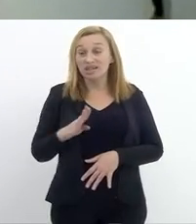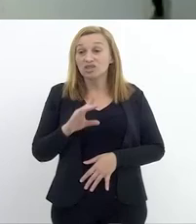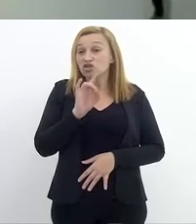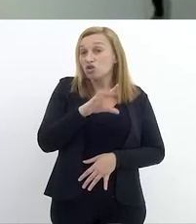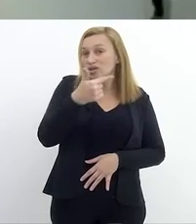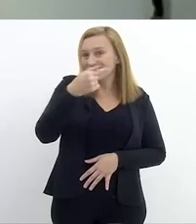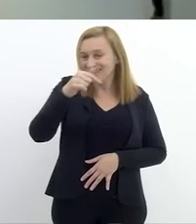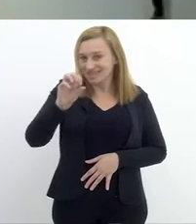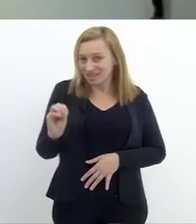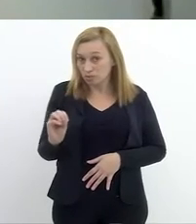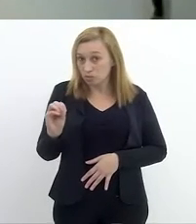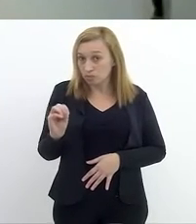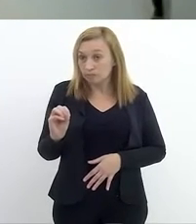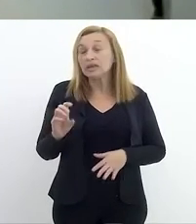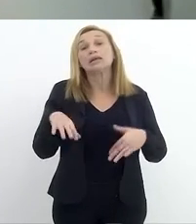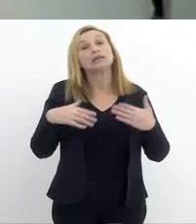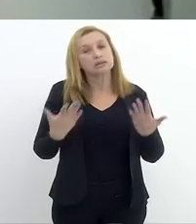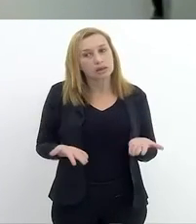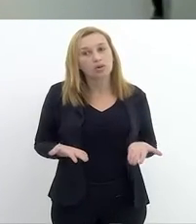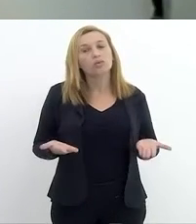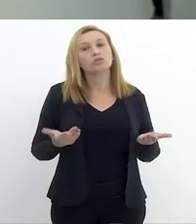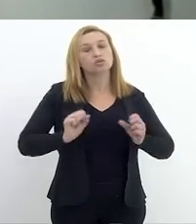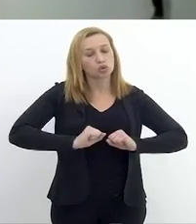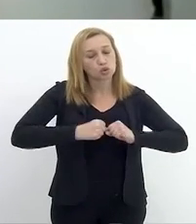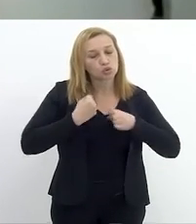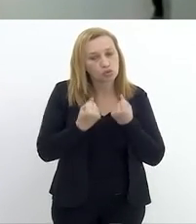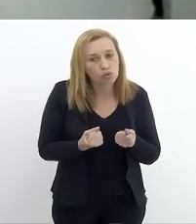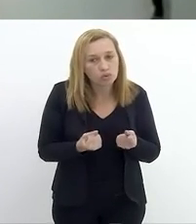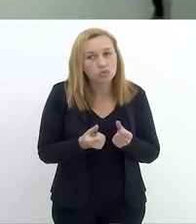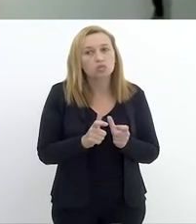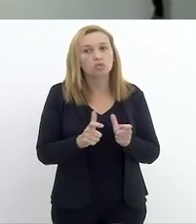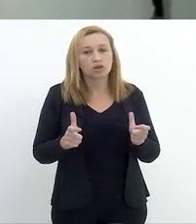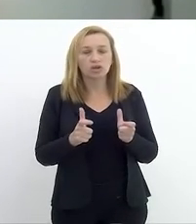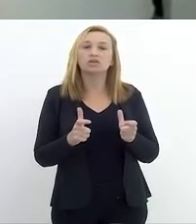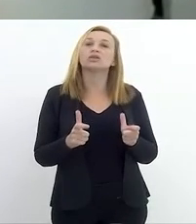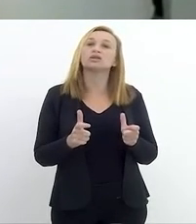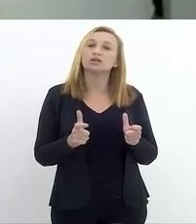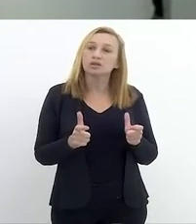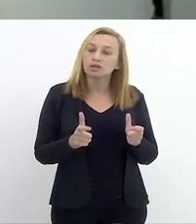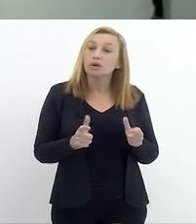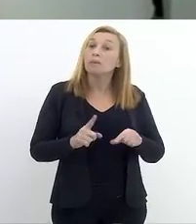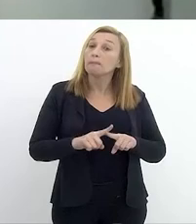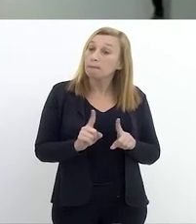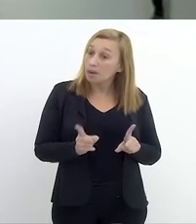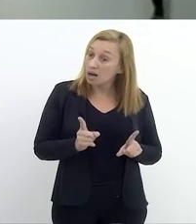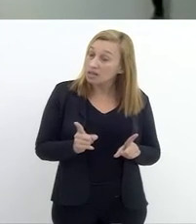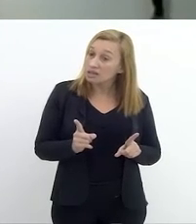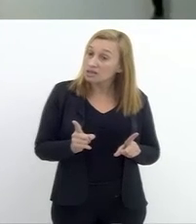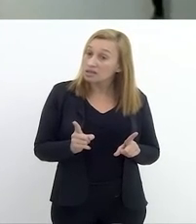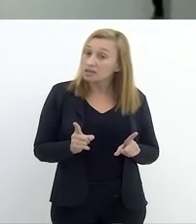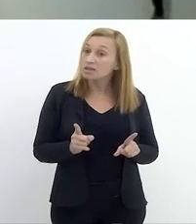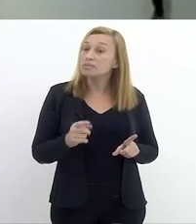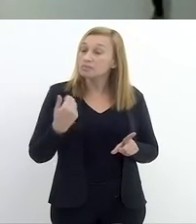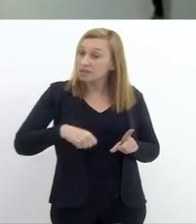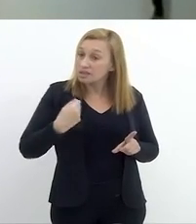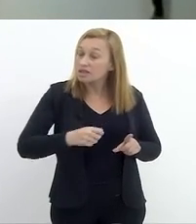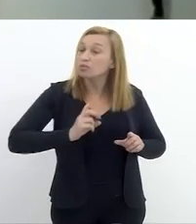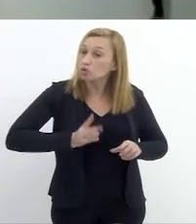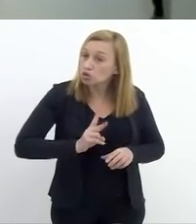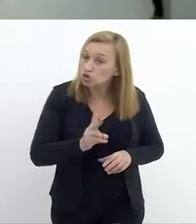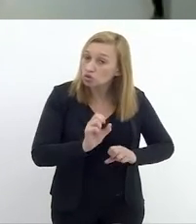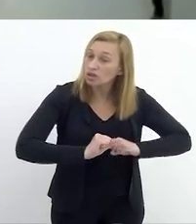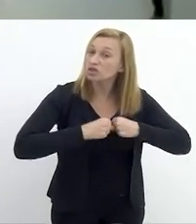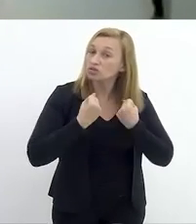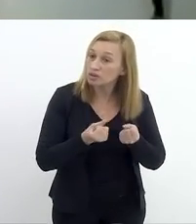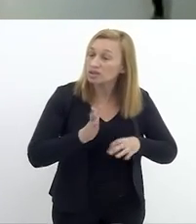No Brasil, somos 700. Então, nós temos feito um esforço grande, de longo prazo, mas é insuficiente.